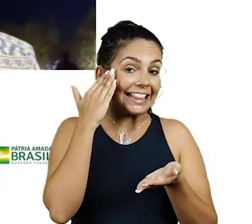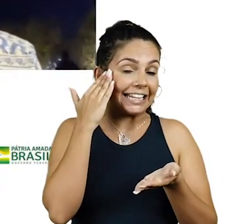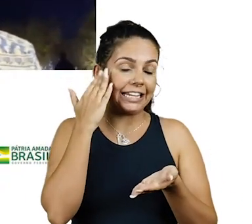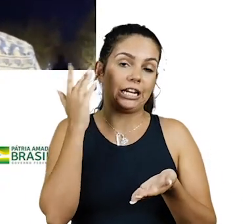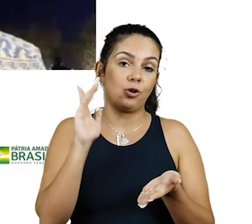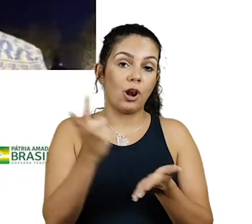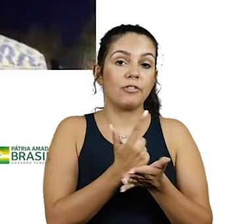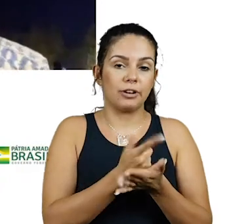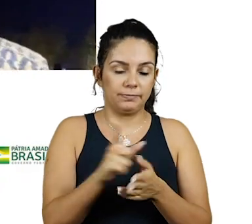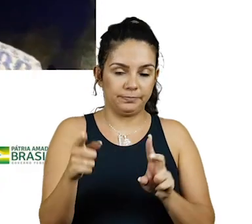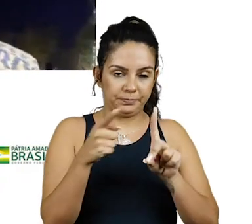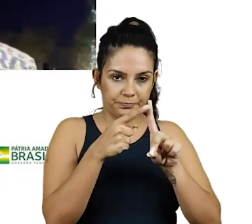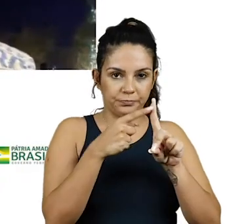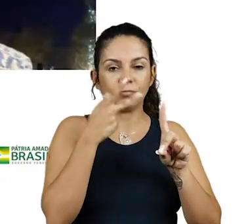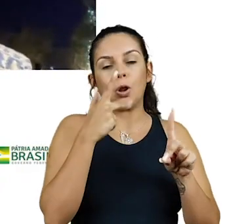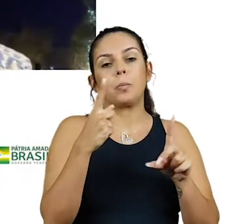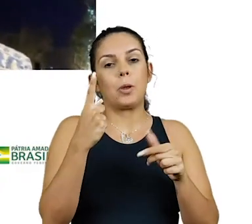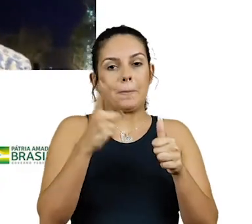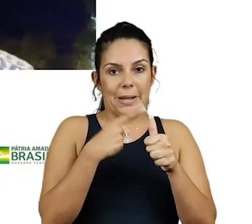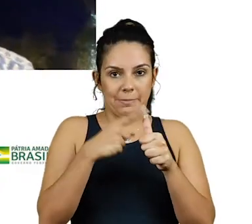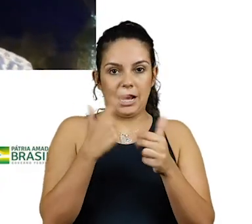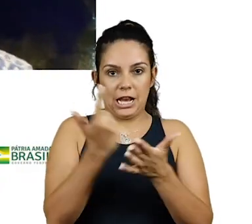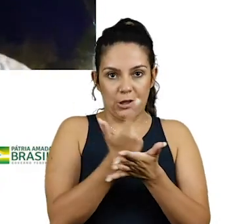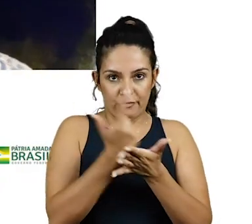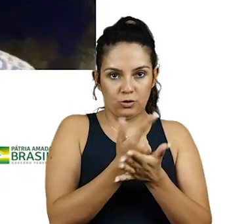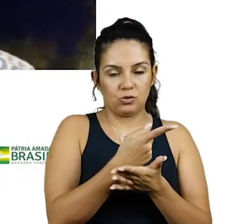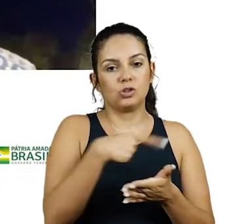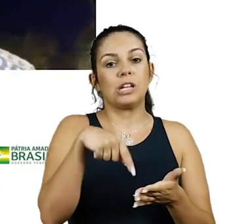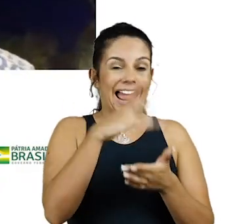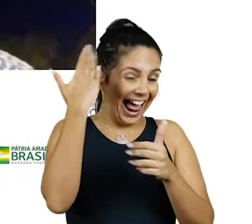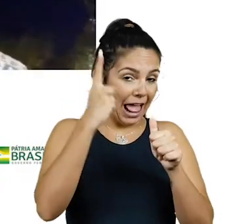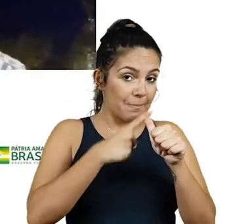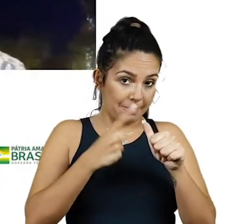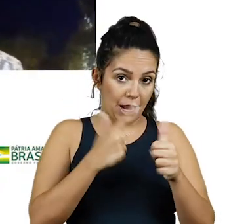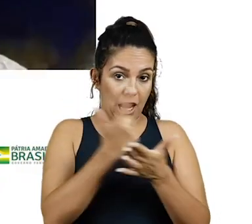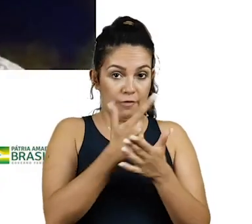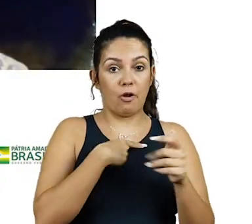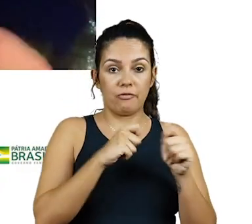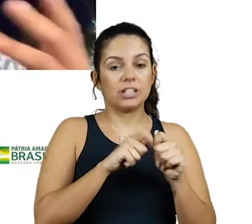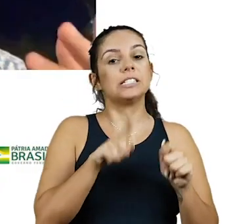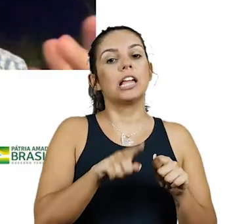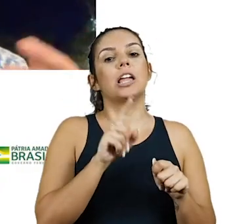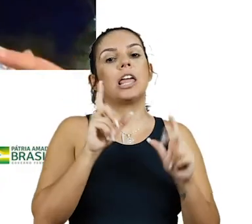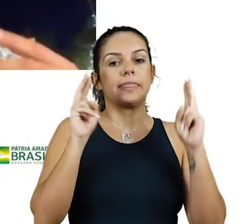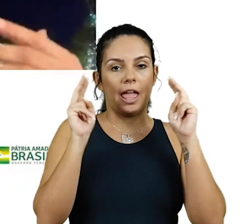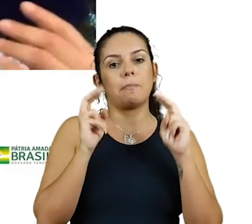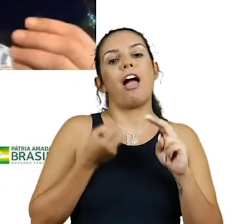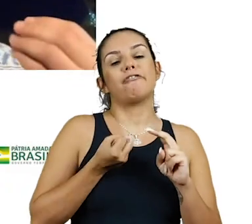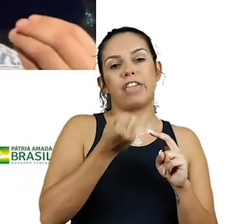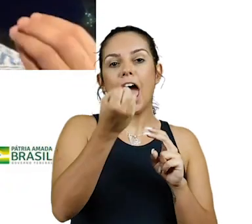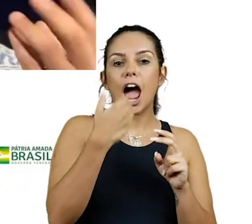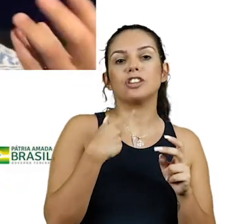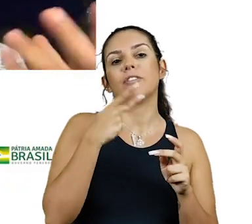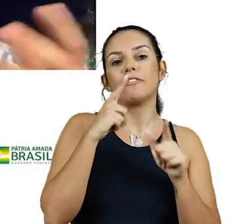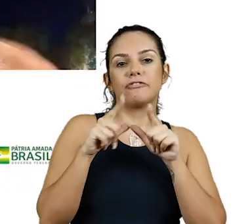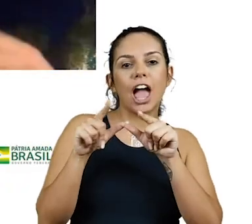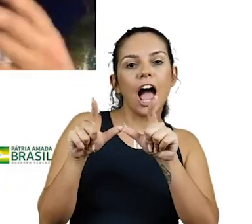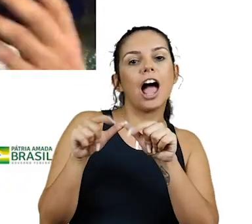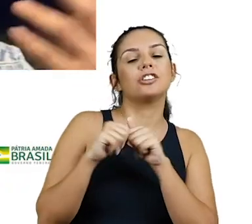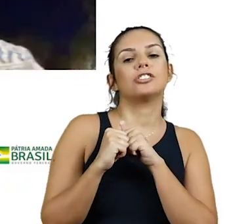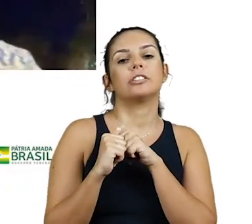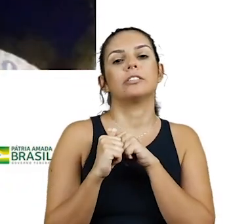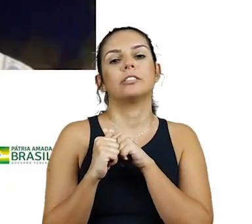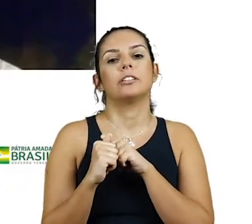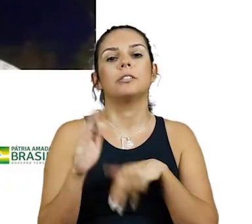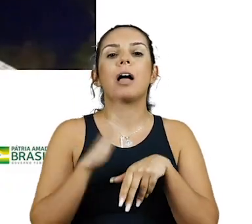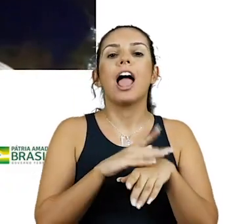assistindo. Esses primeiros livros, você falou muito bem, eles tinham a ver com as viagens. Eu acho que ele sempre falo que eles eram na sua origem,